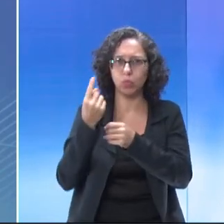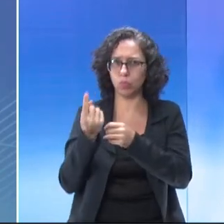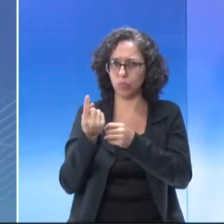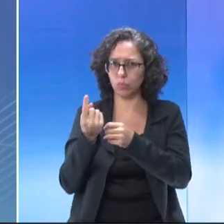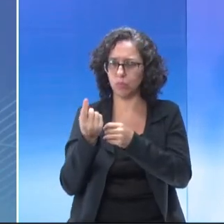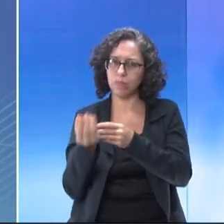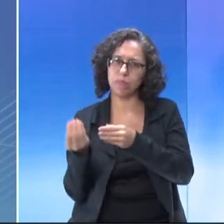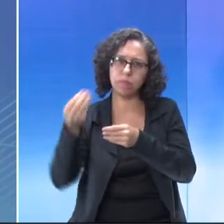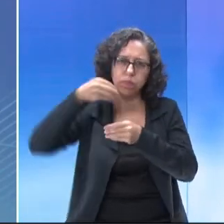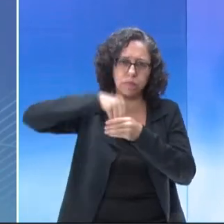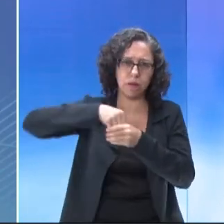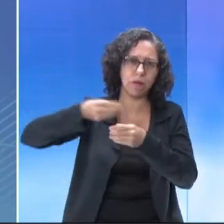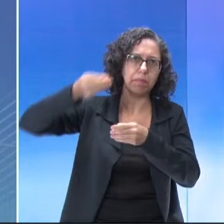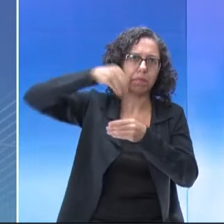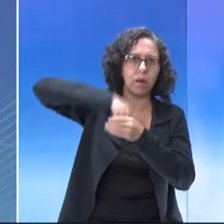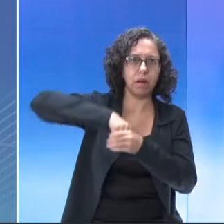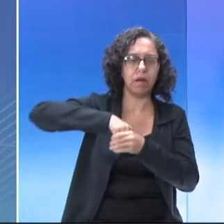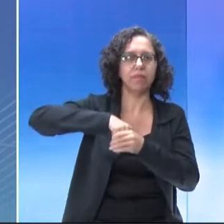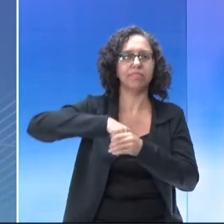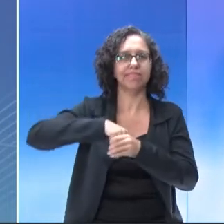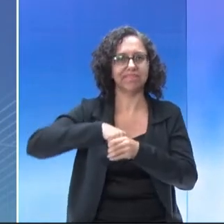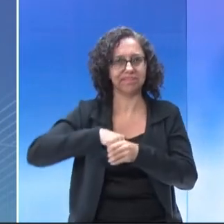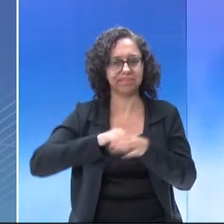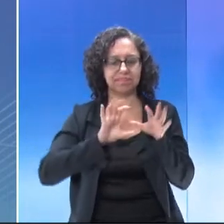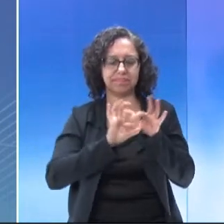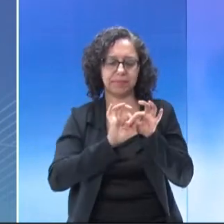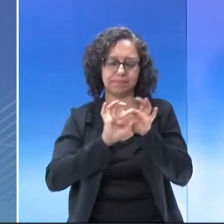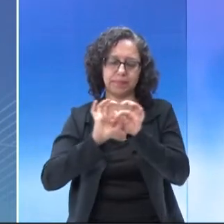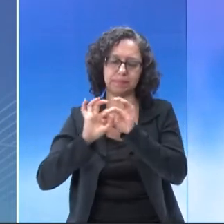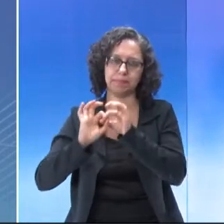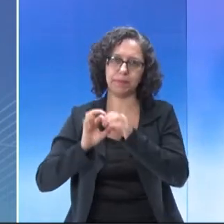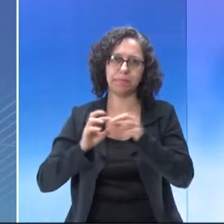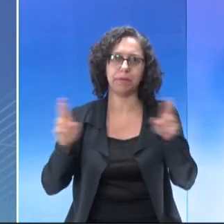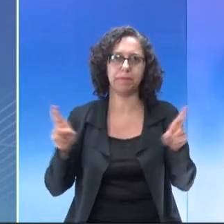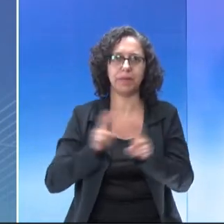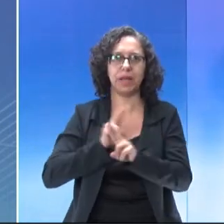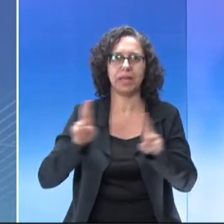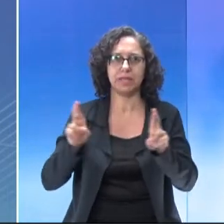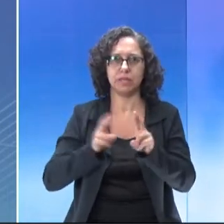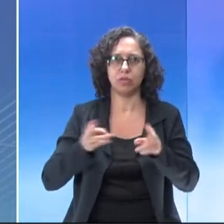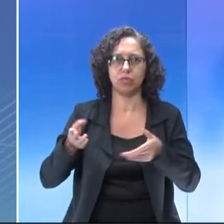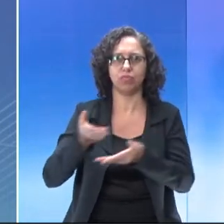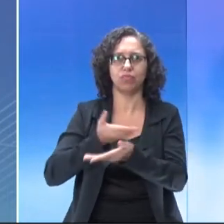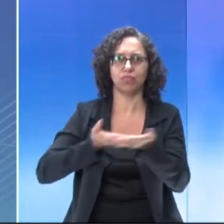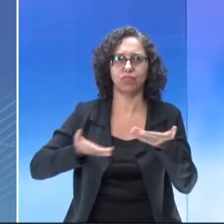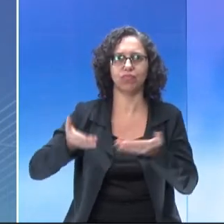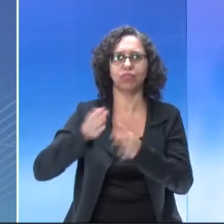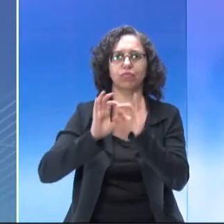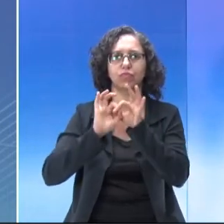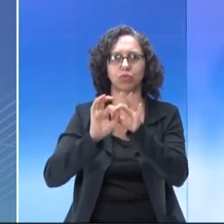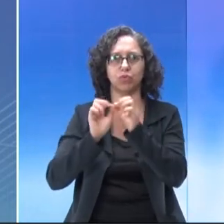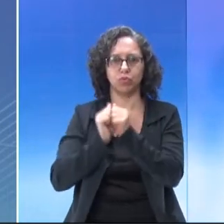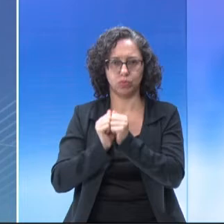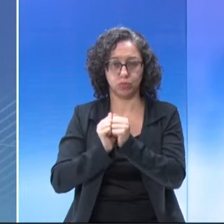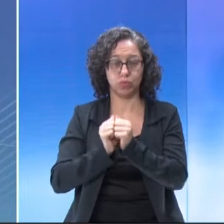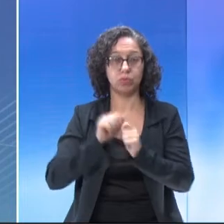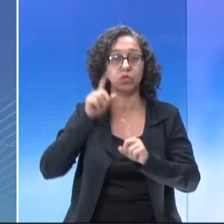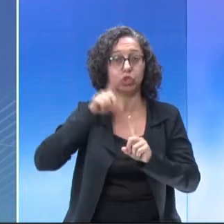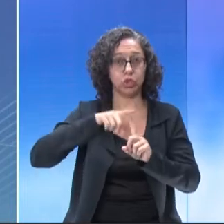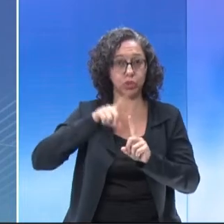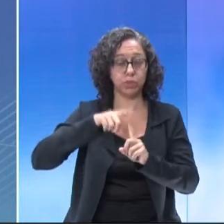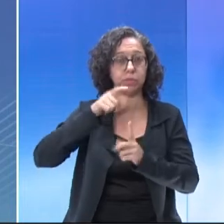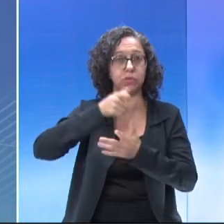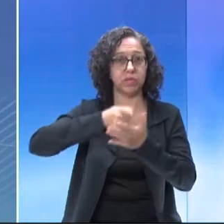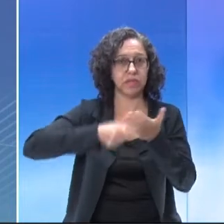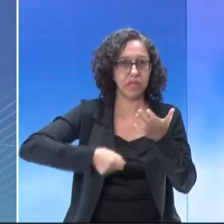um texto e lembrando de outro, interrelacionando, né? Então, quando eu tenho esse